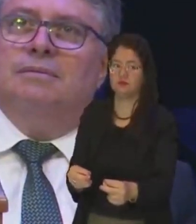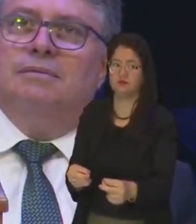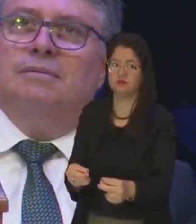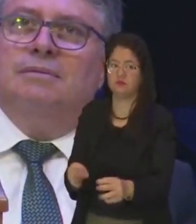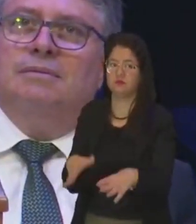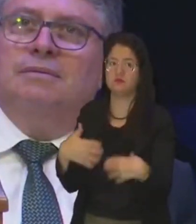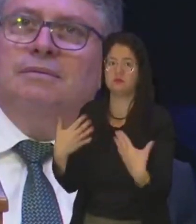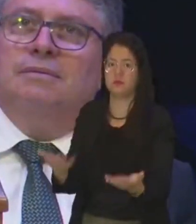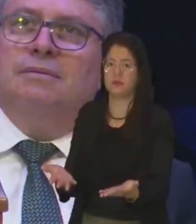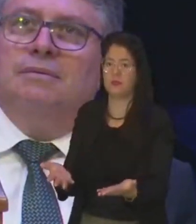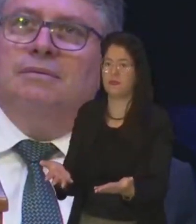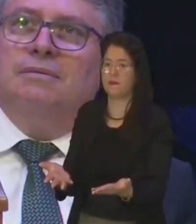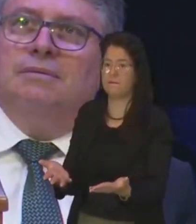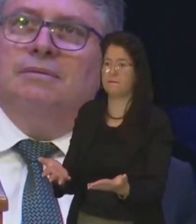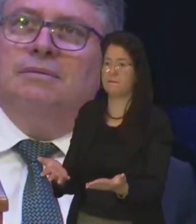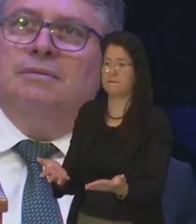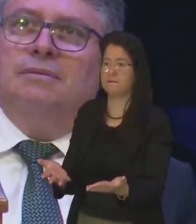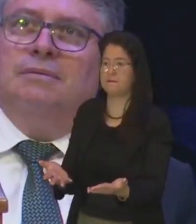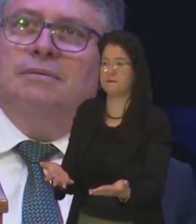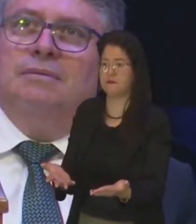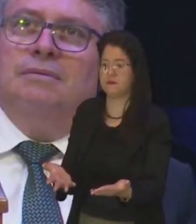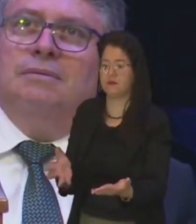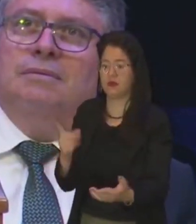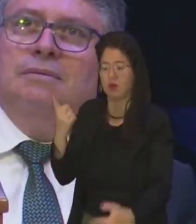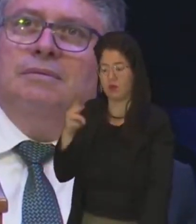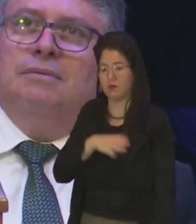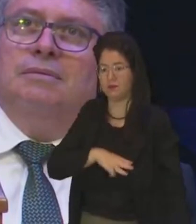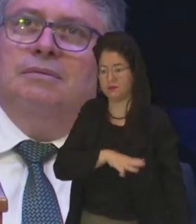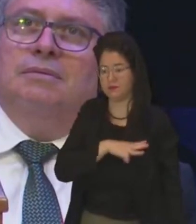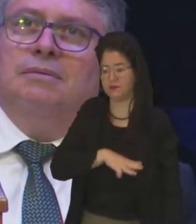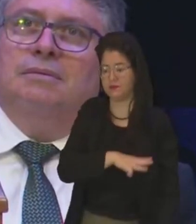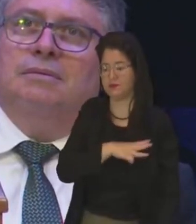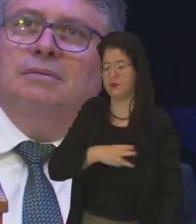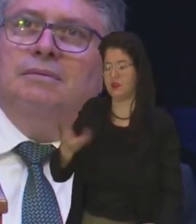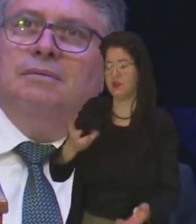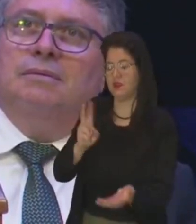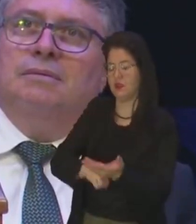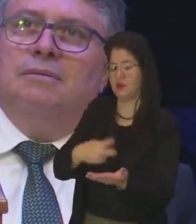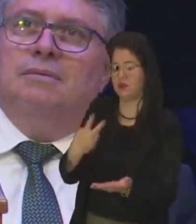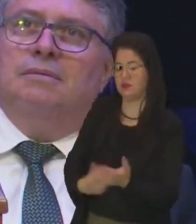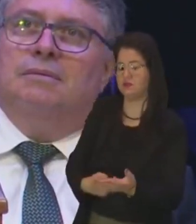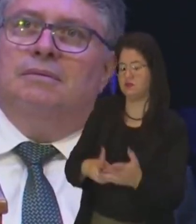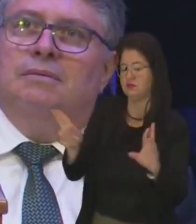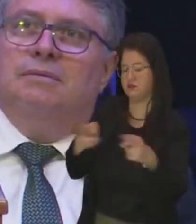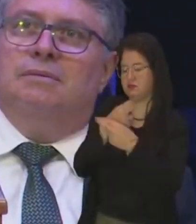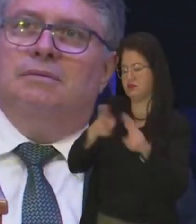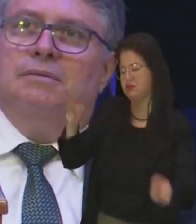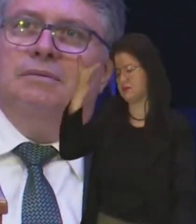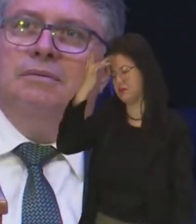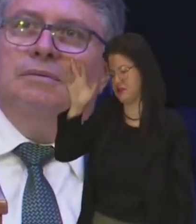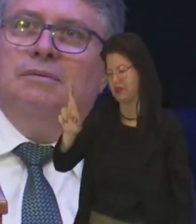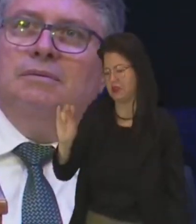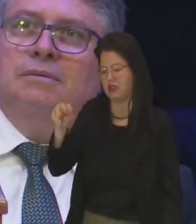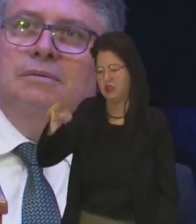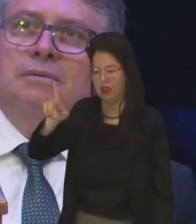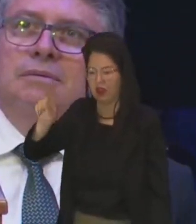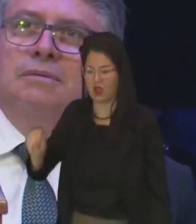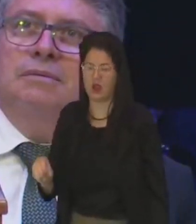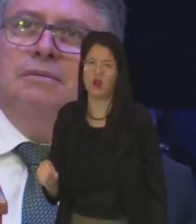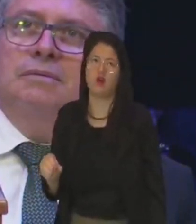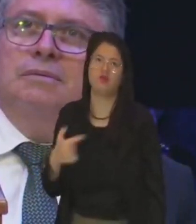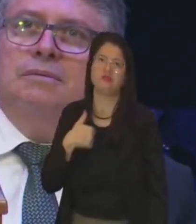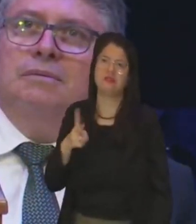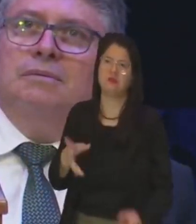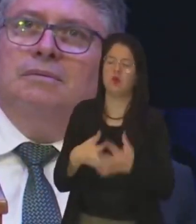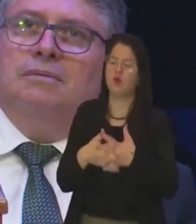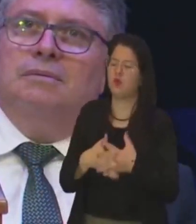Aí um dos nossos missionários lá quis traduzir esse hino. Eu não me lembro se era o pastor Rinaldo, se era o pastor Gunter, sempre